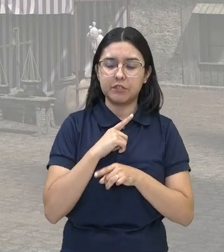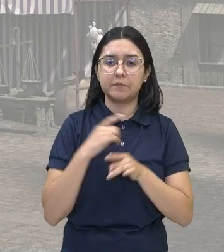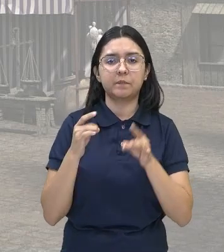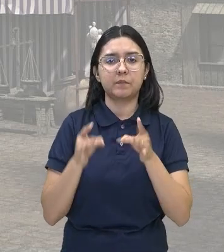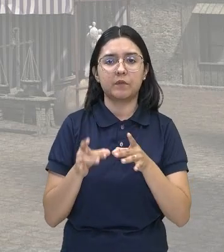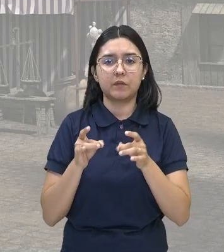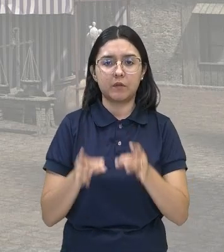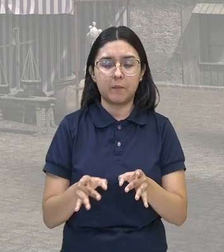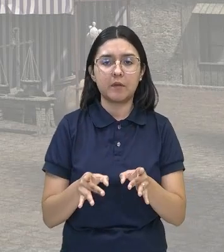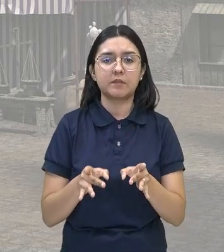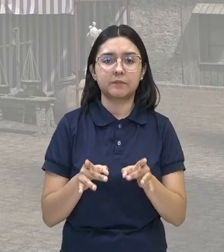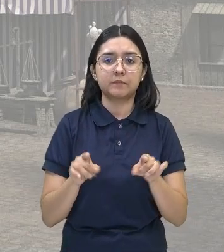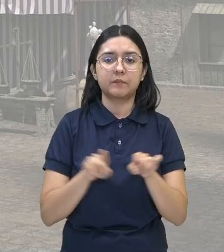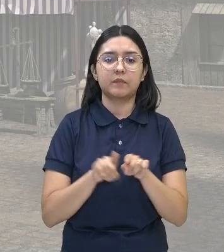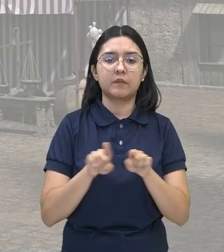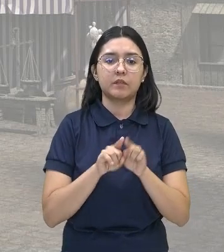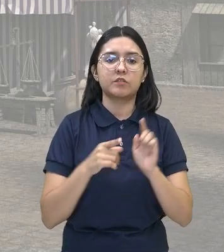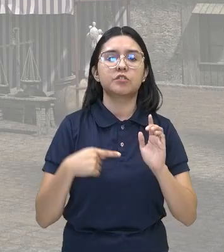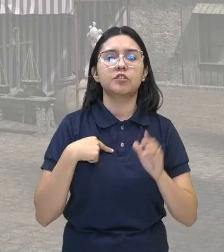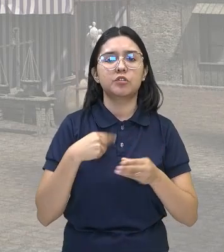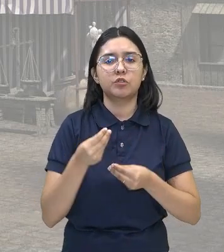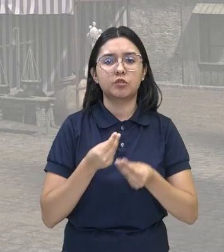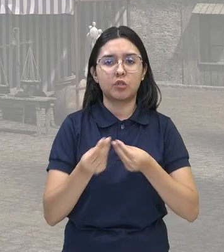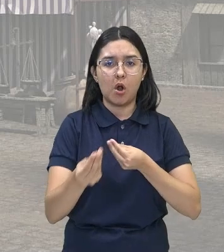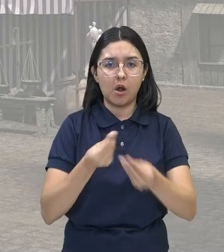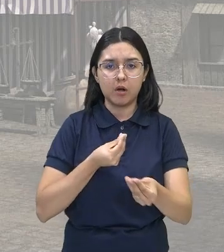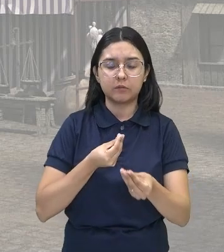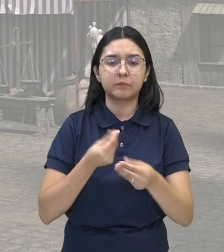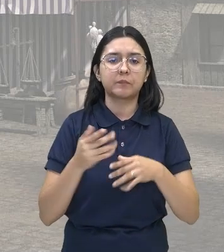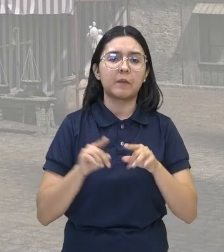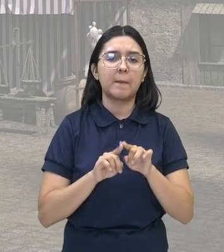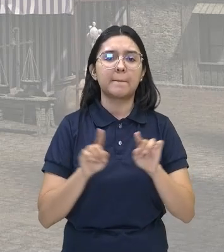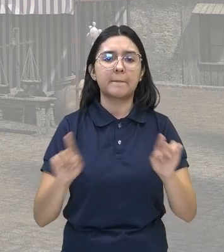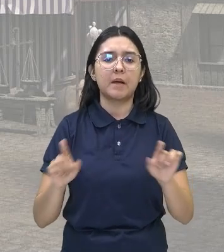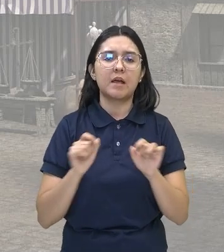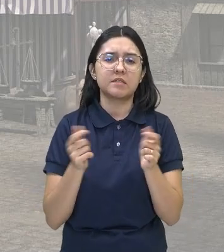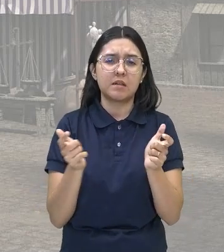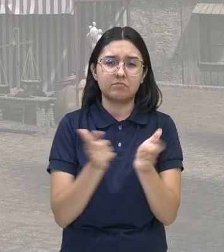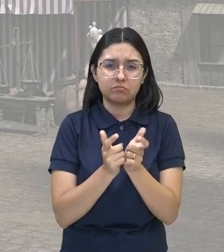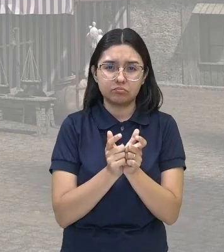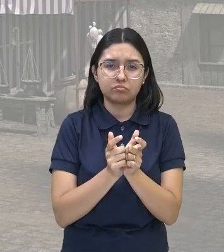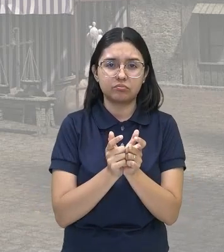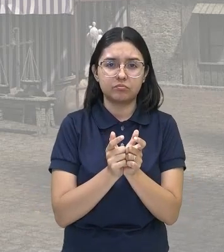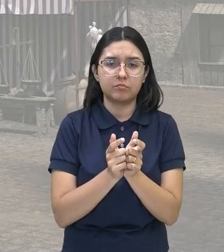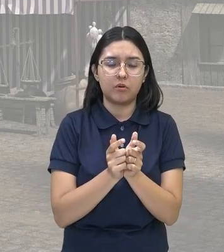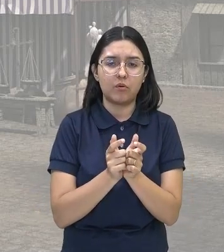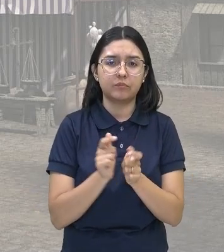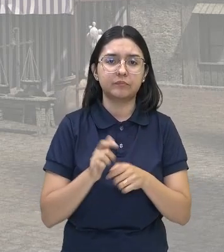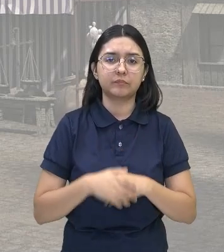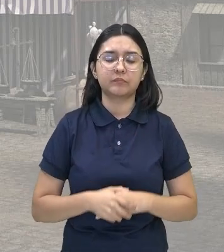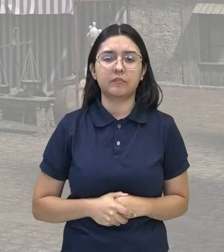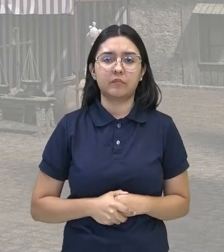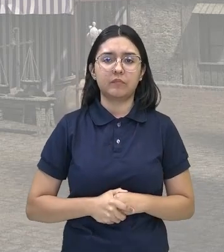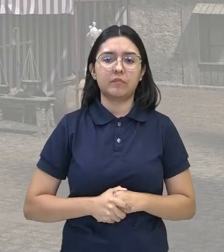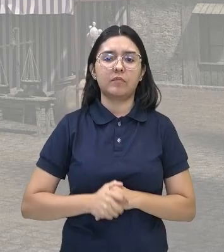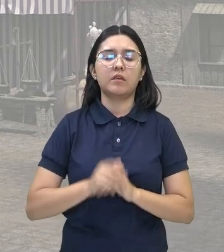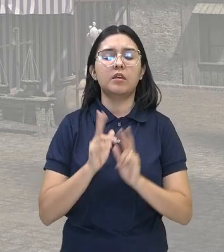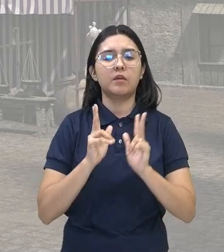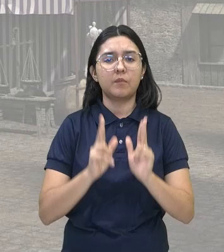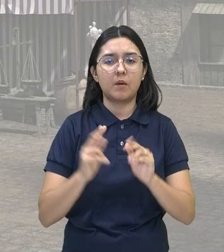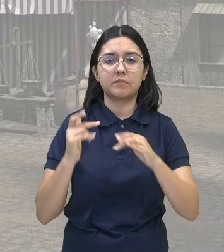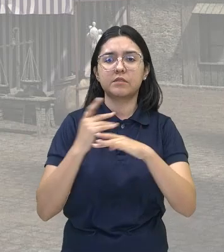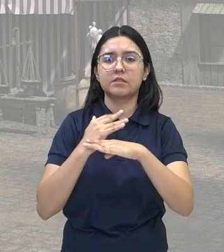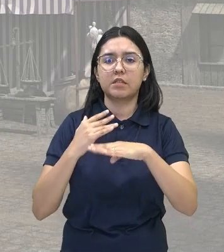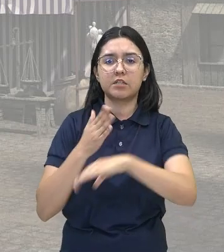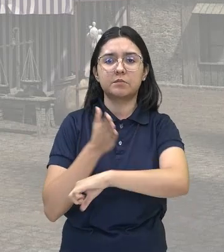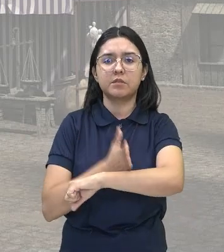Média, o comércio de trocas monetárias, mas ele era incipiente, ele era pouco, quase que nulo. Assim como as cidades medievais